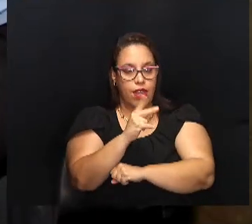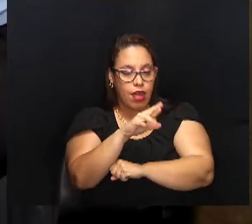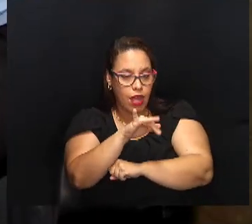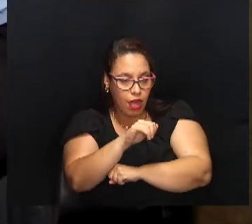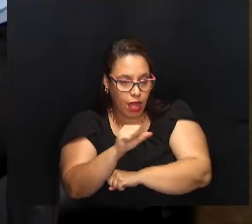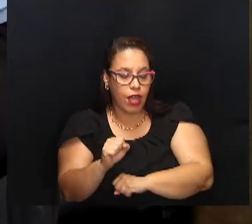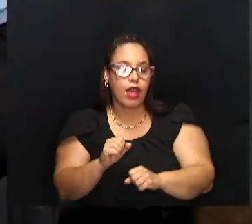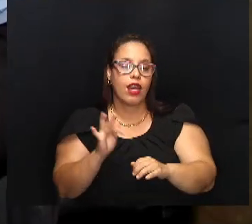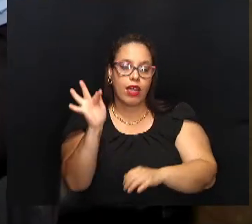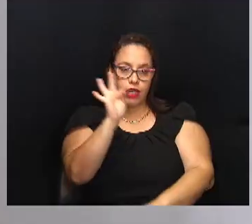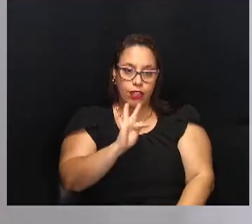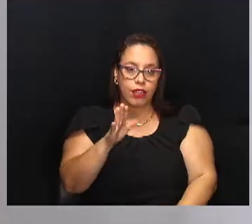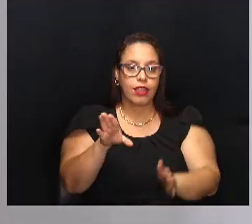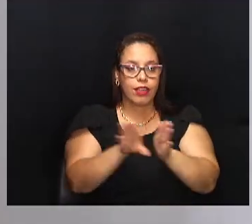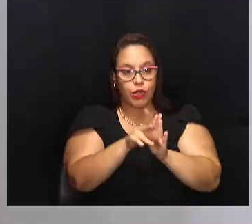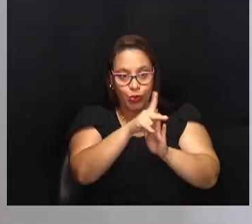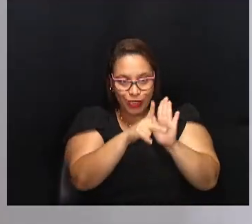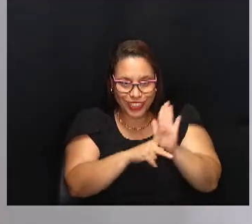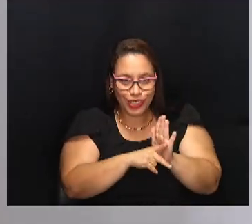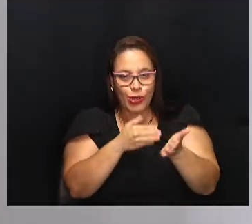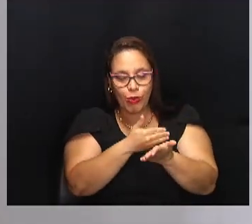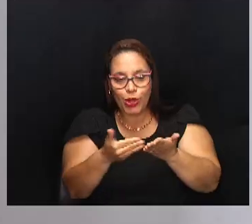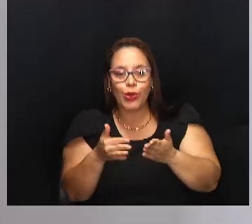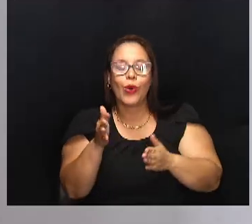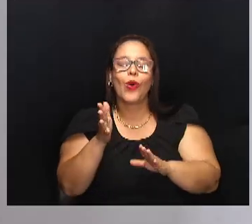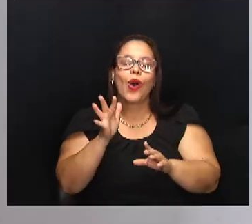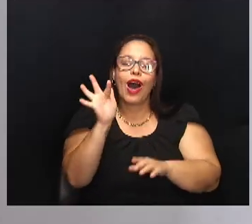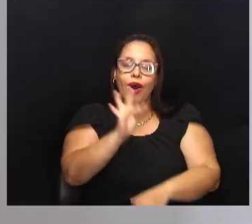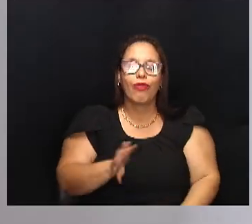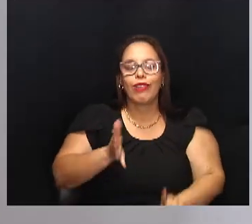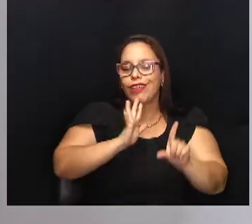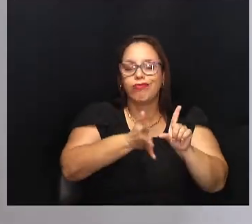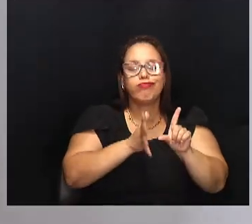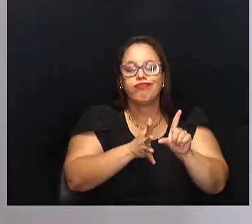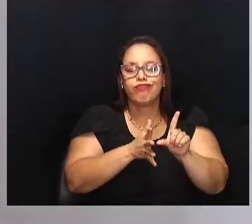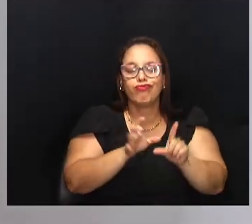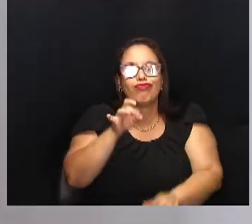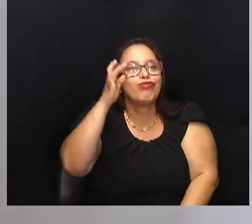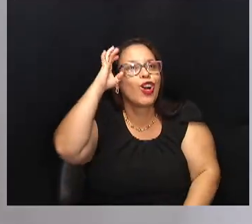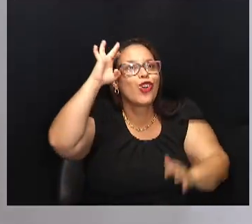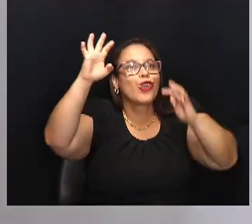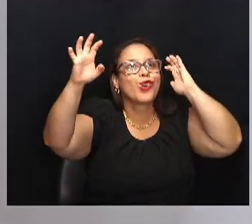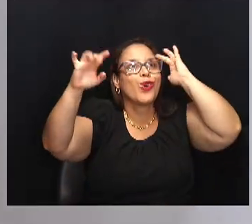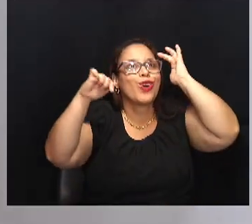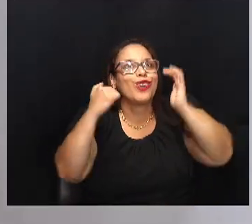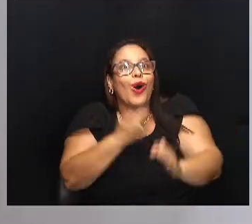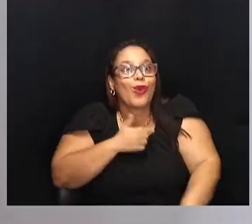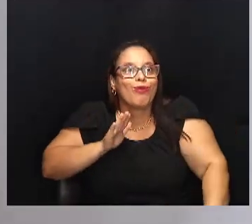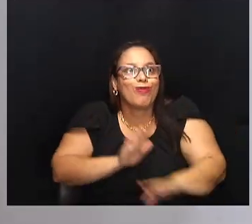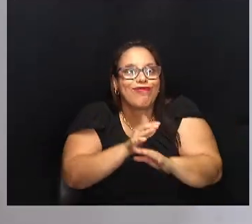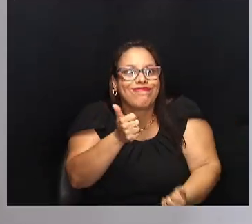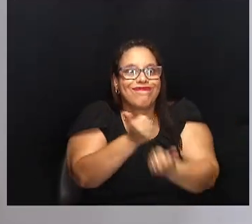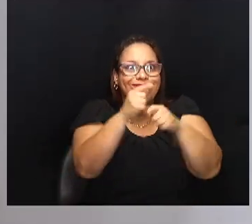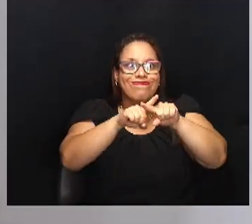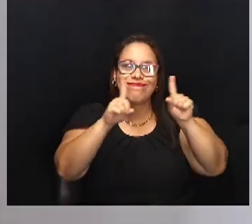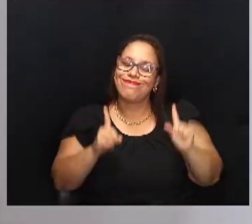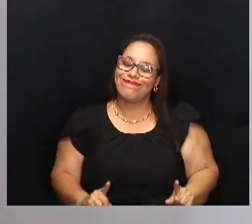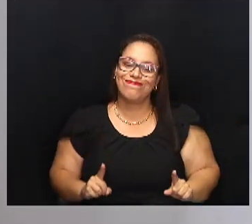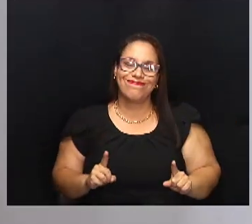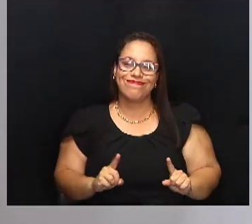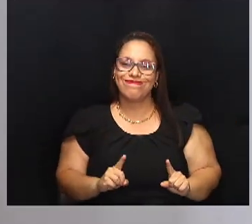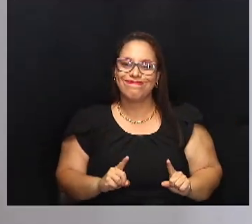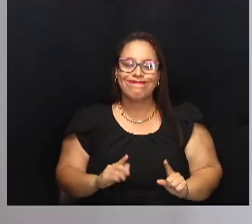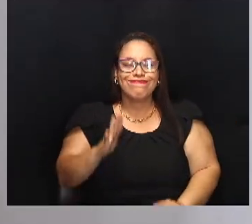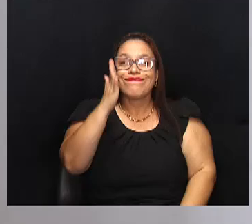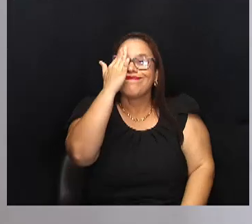entrou na faculdade através do projeto. Então, assim, a gente não só realiza um sonho nosso de ajudar, mas também